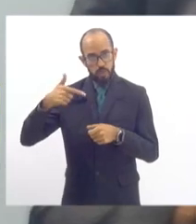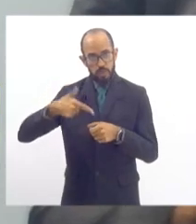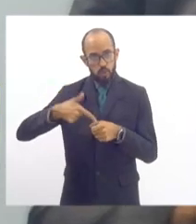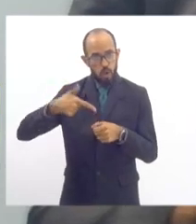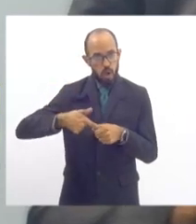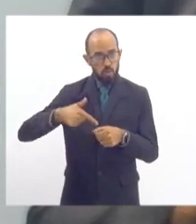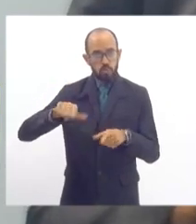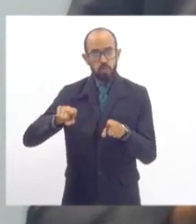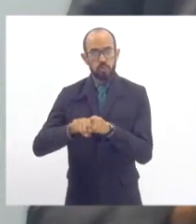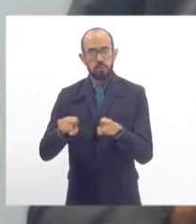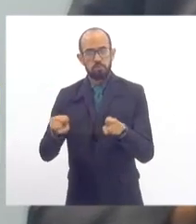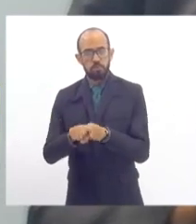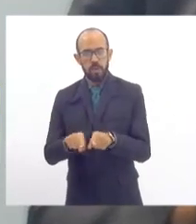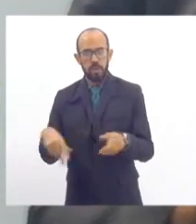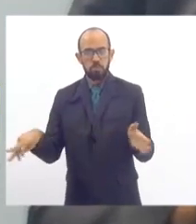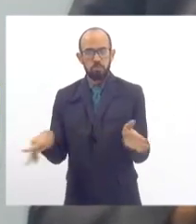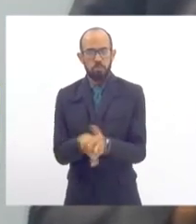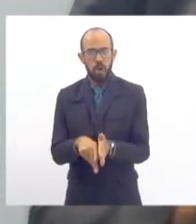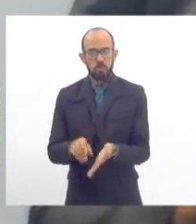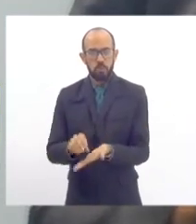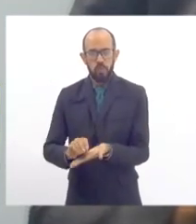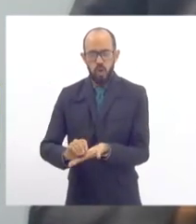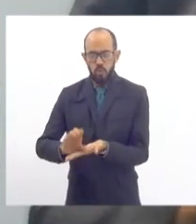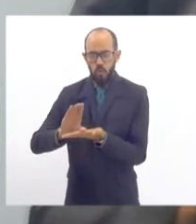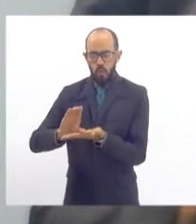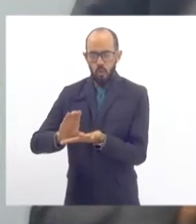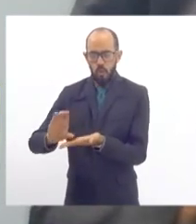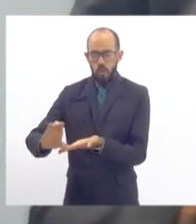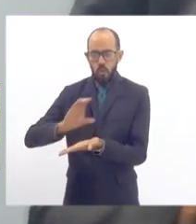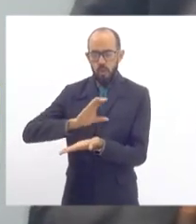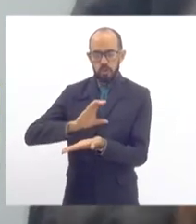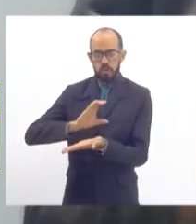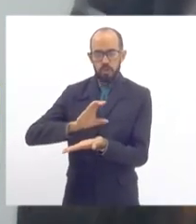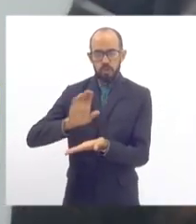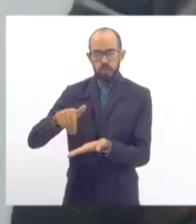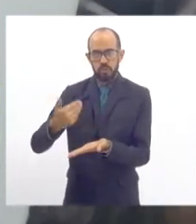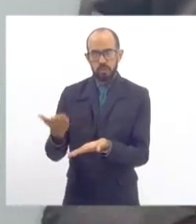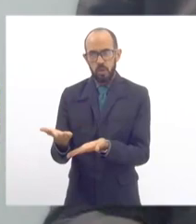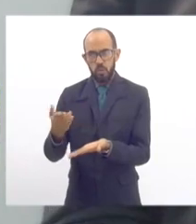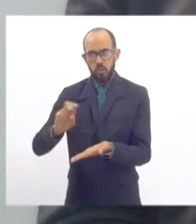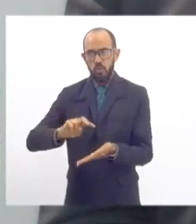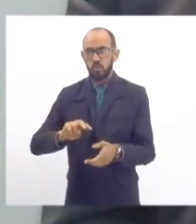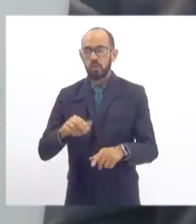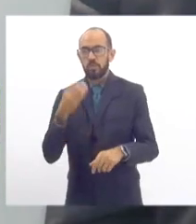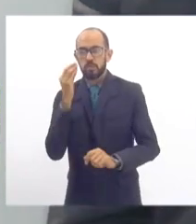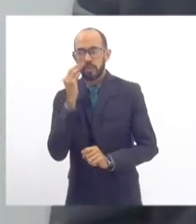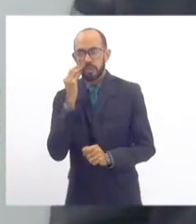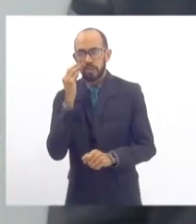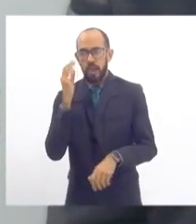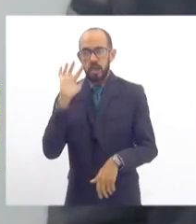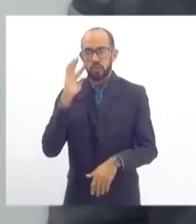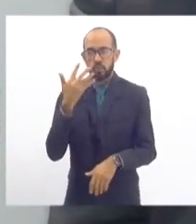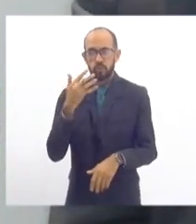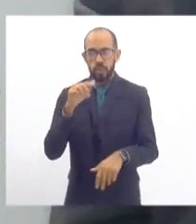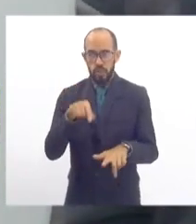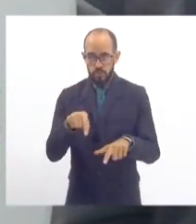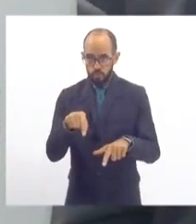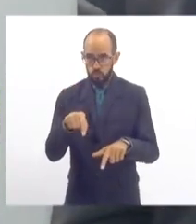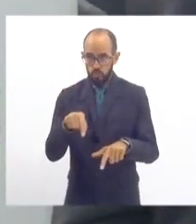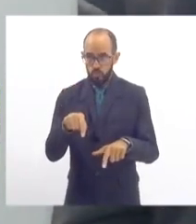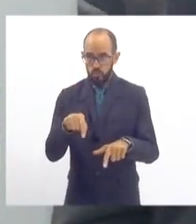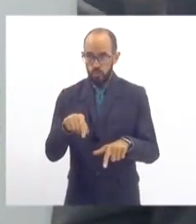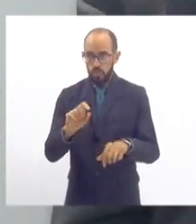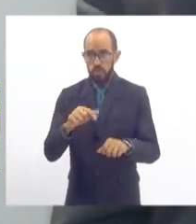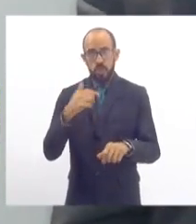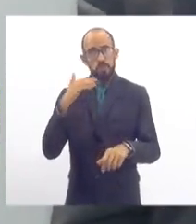própria aumento da receita. Ou seja, então vamos tentar resolver isto e eu acho